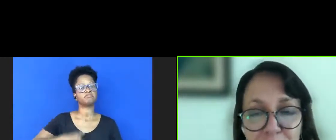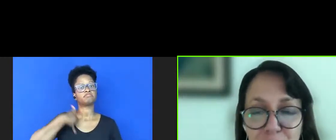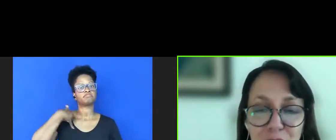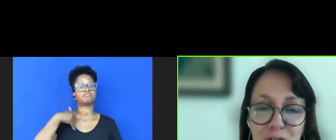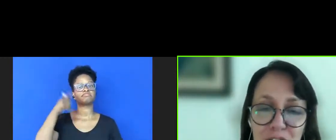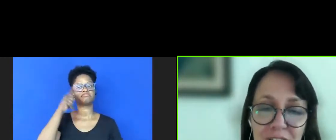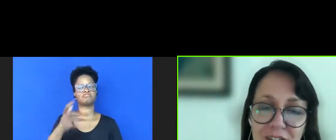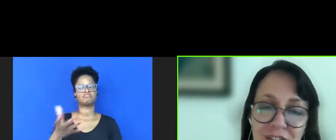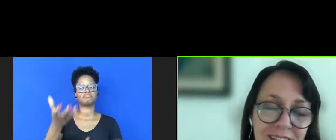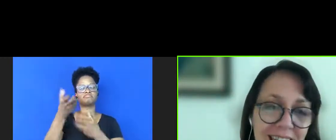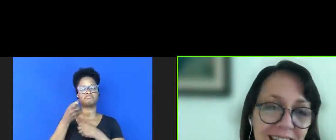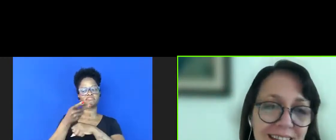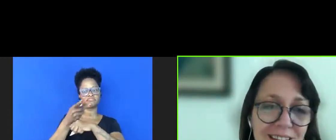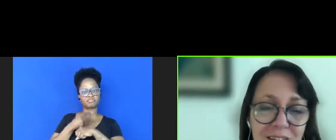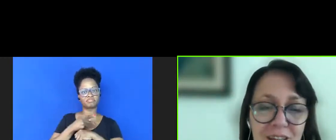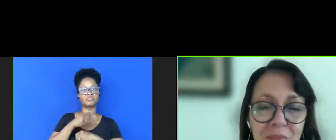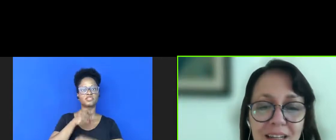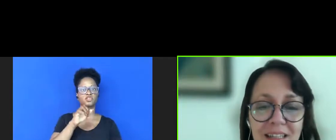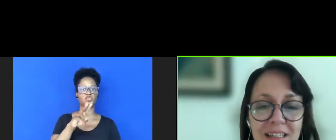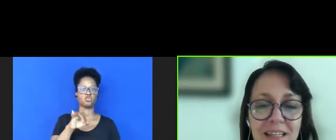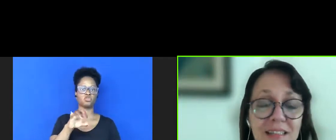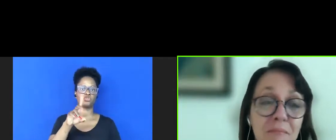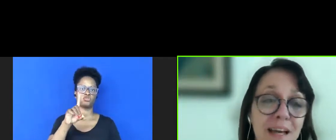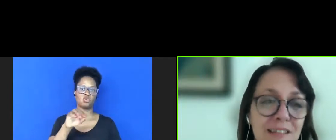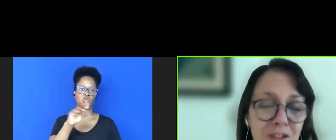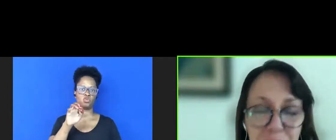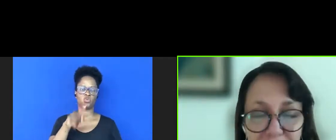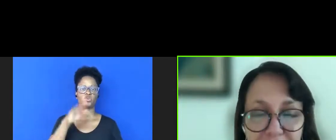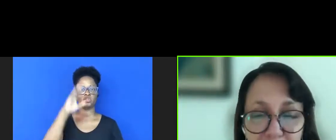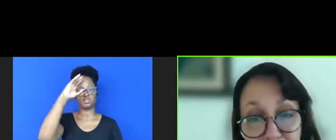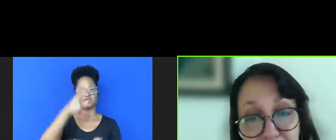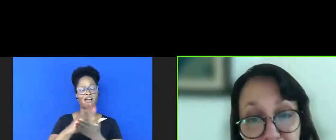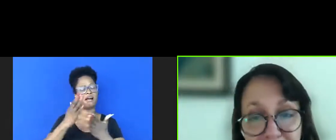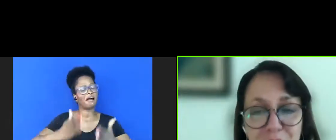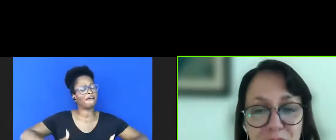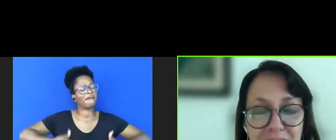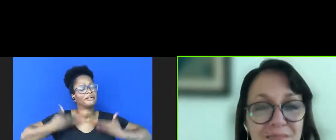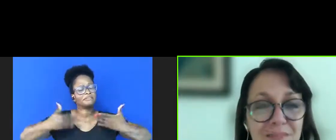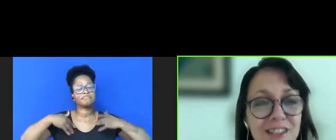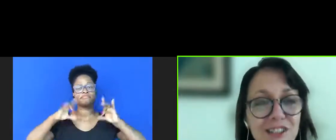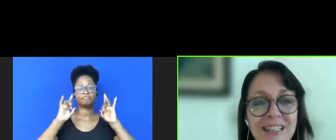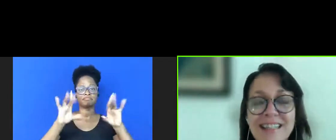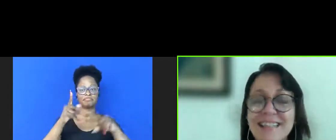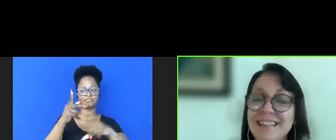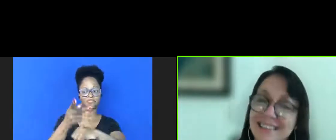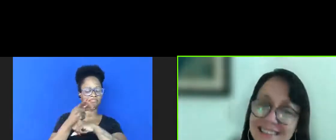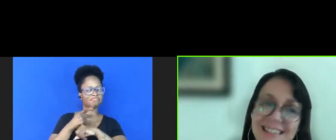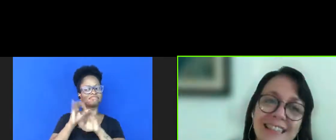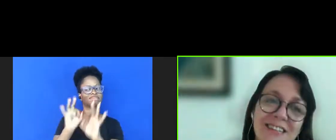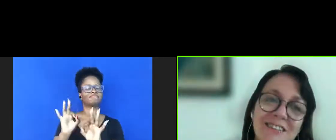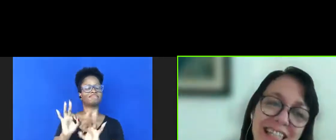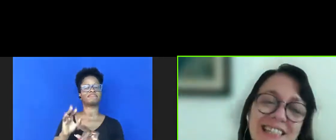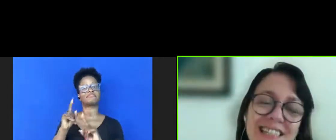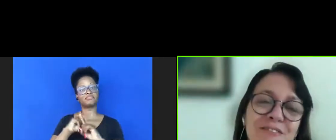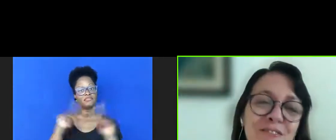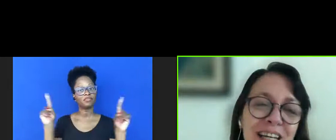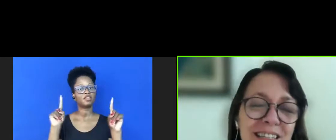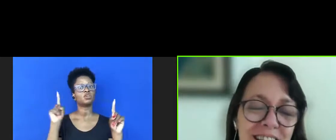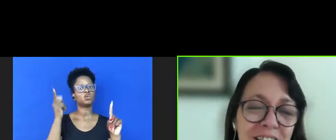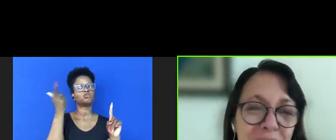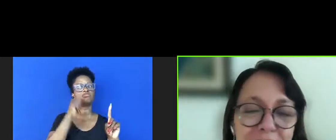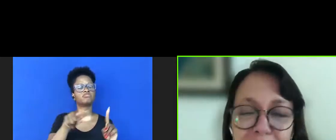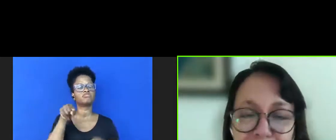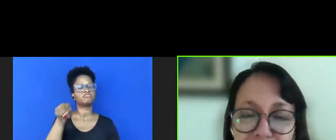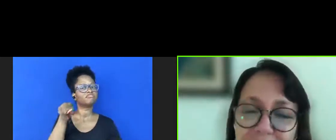com o Prêmio Oswaldo Cruz de Tese. Isso tem uma alegria ainda mais especial. Prêmio é prêmio, né? Mas ter ganho esse